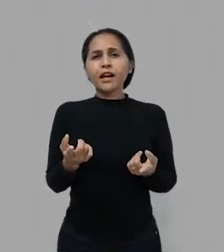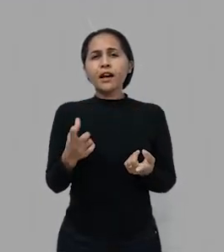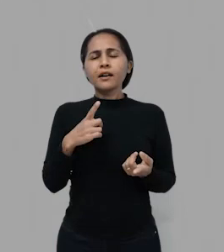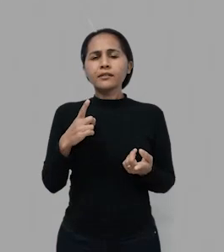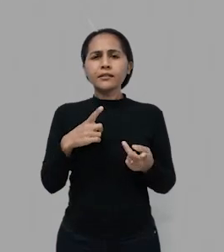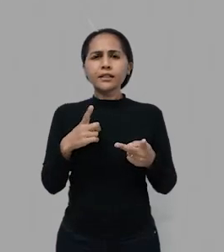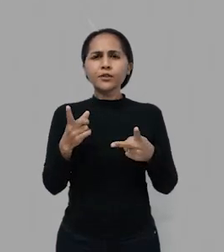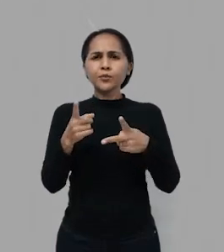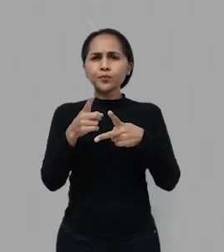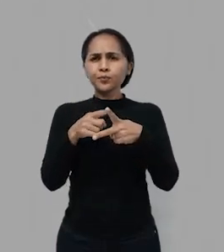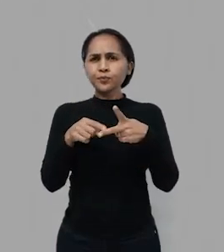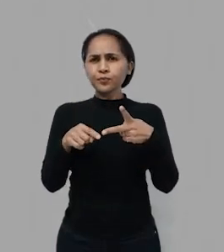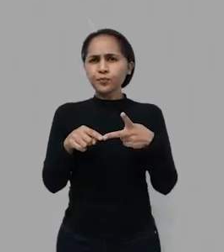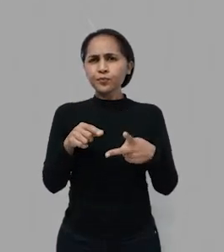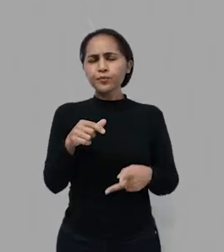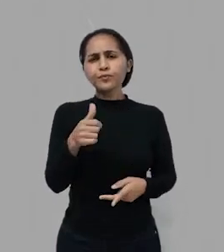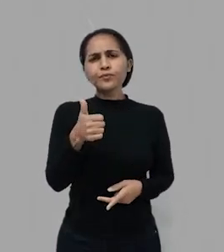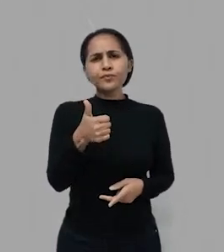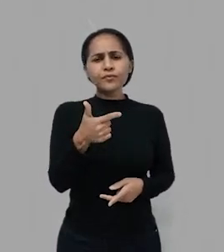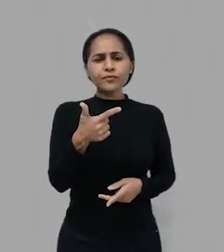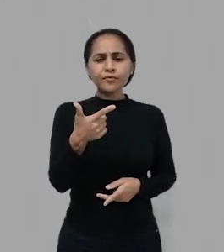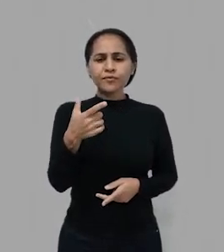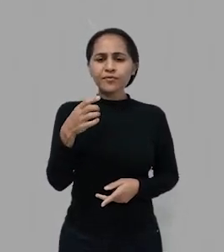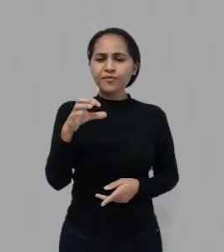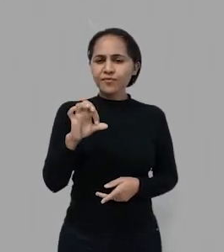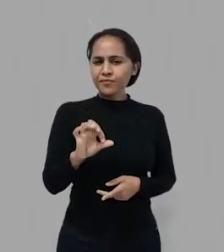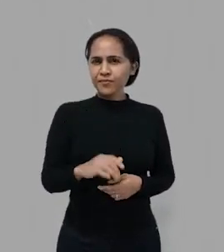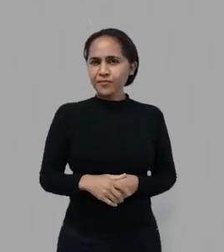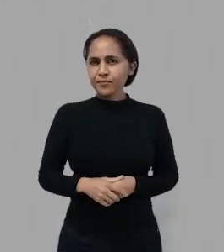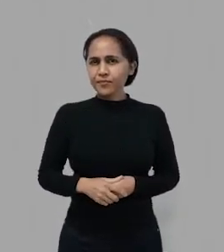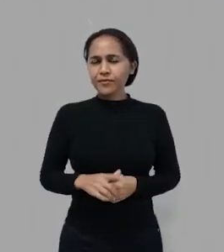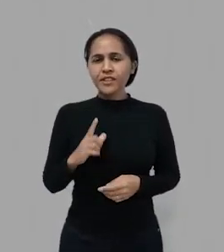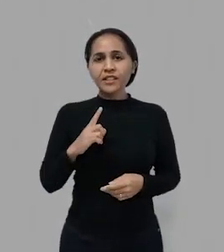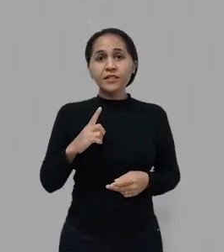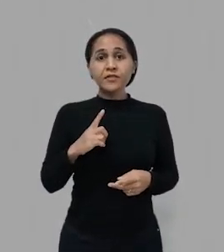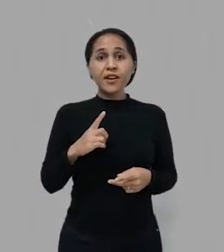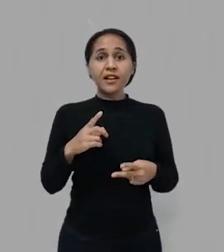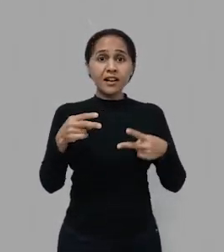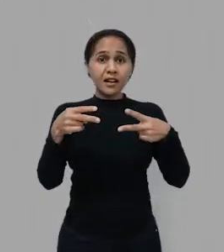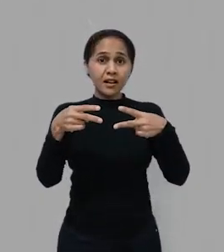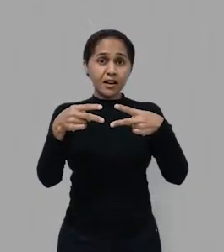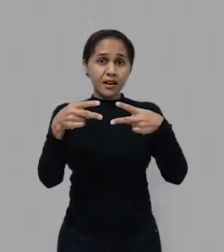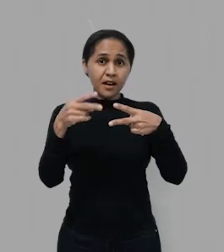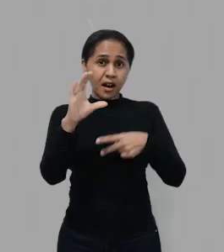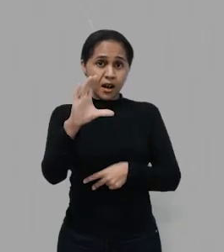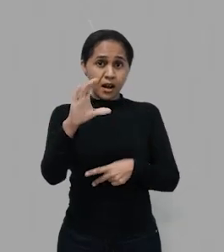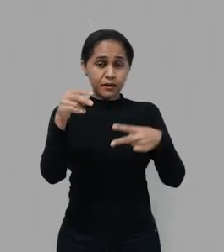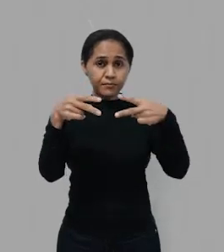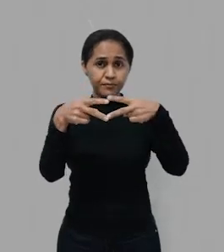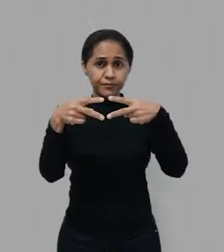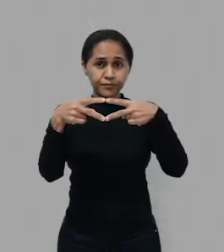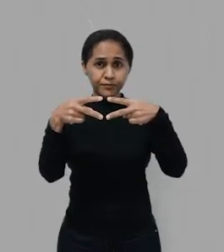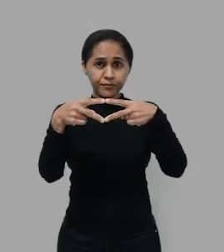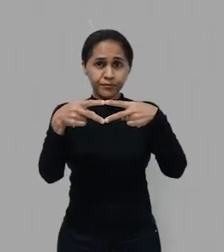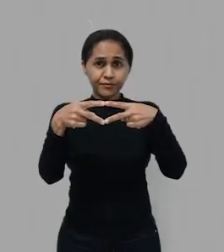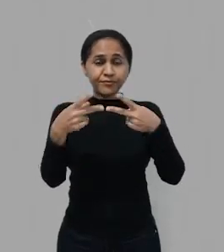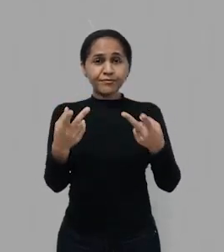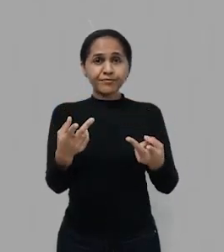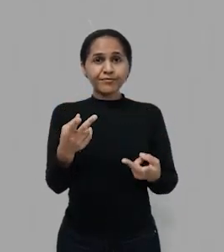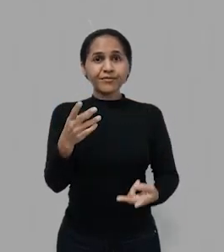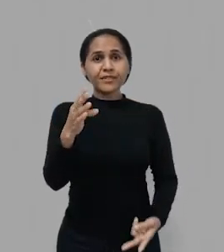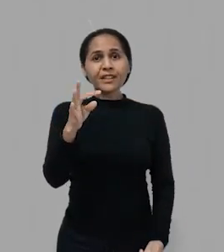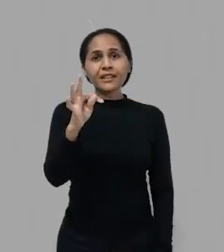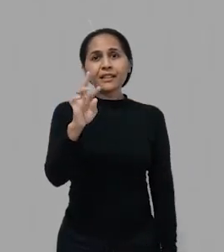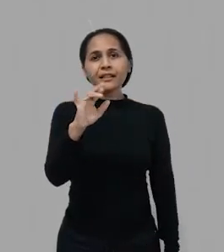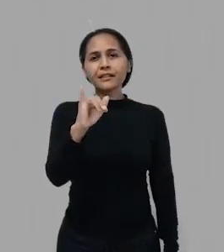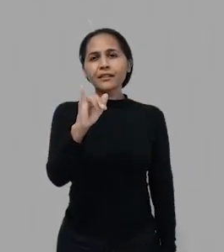e 28 minutos. Se tivermos a presença de carbono com ligação dupla, então já sabemos que ele é trigonal